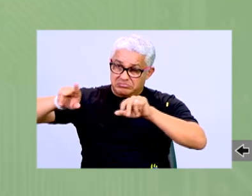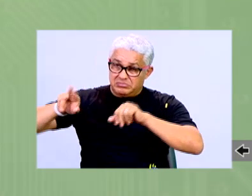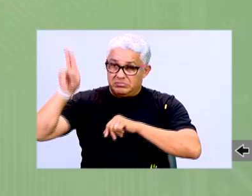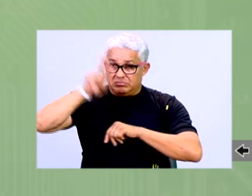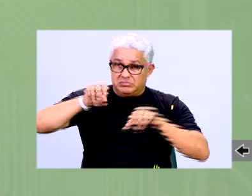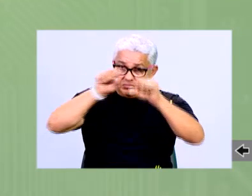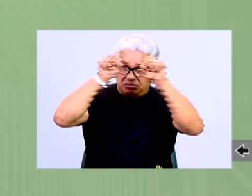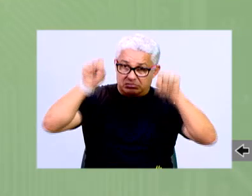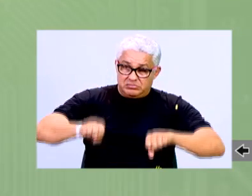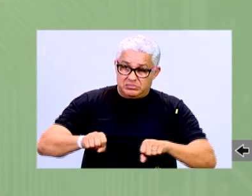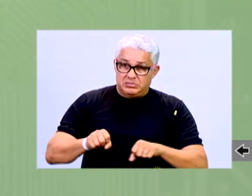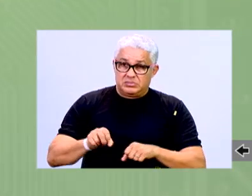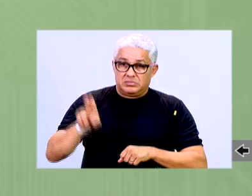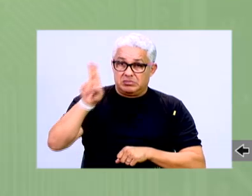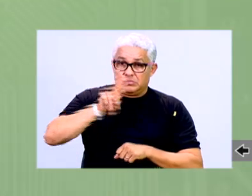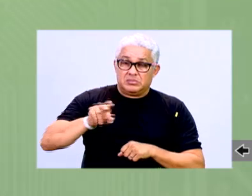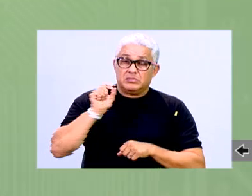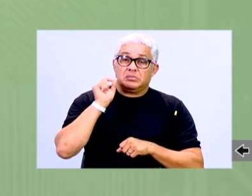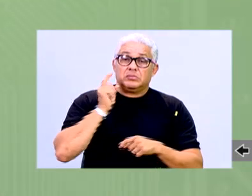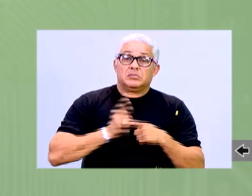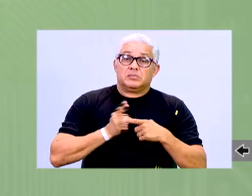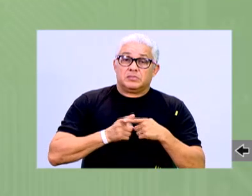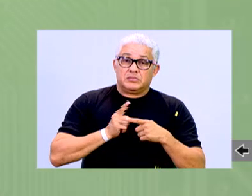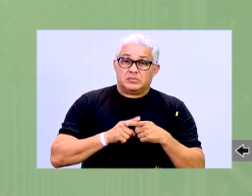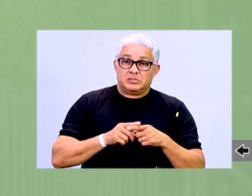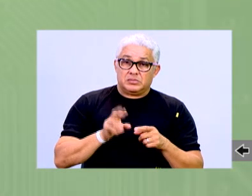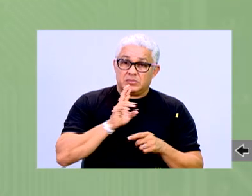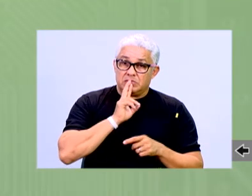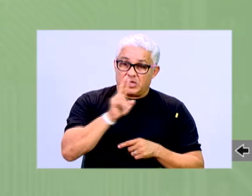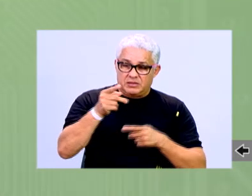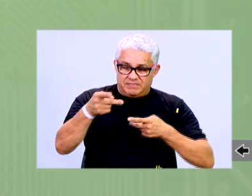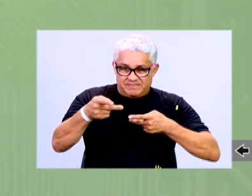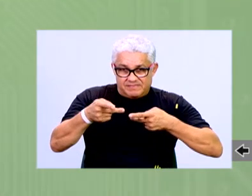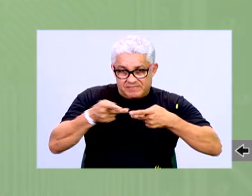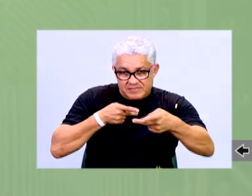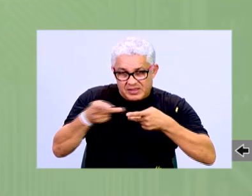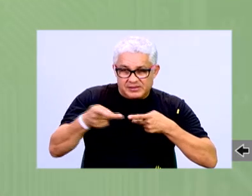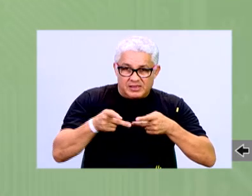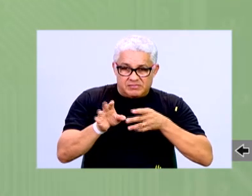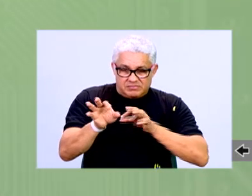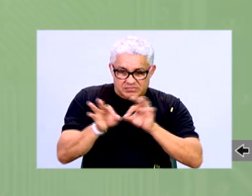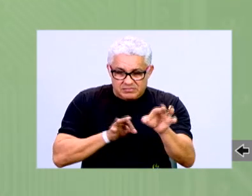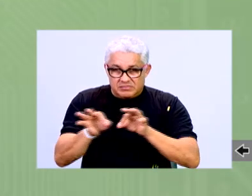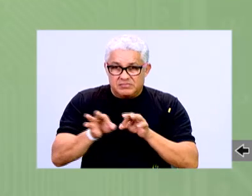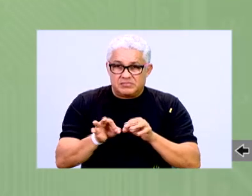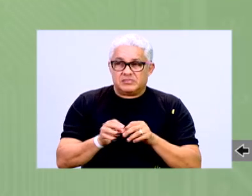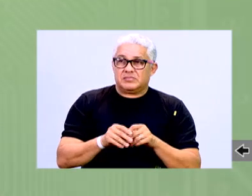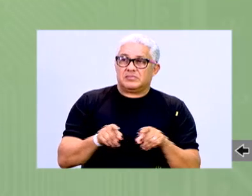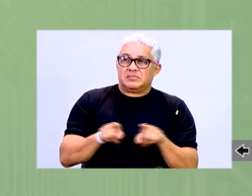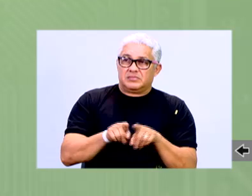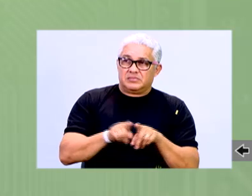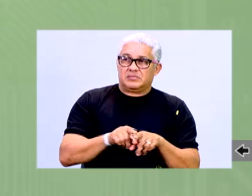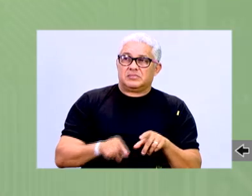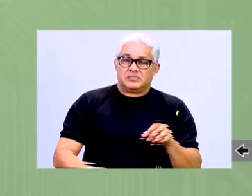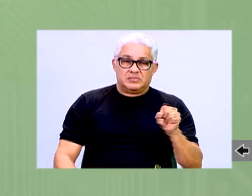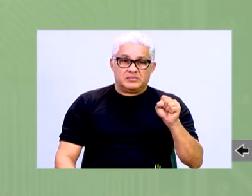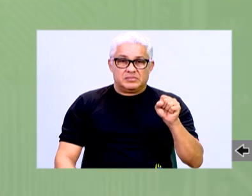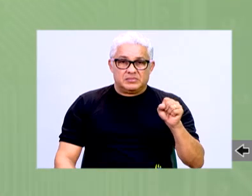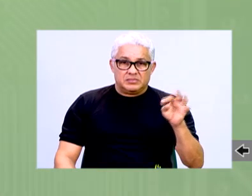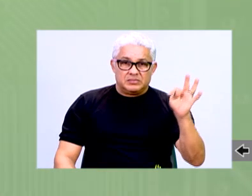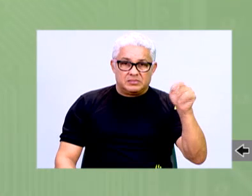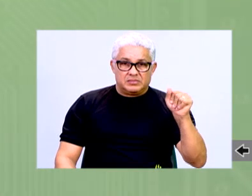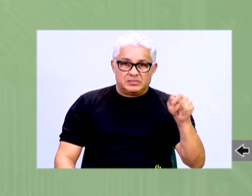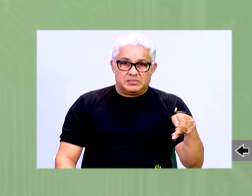para obter uma resposta planejada. Usuários e stakeholders, os